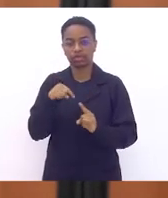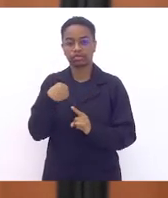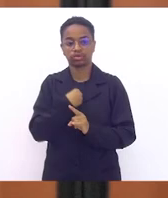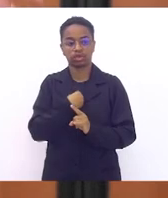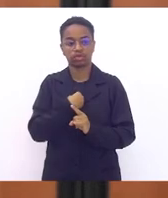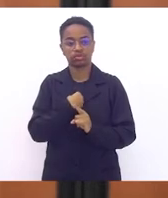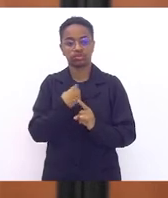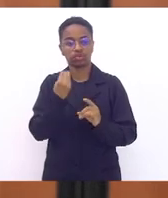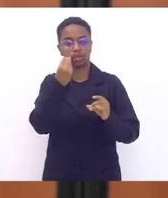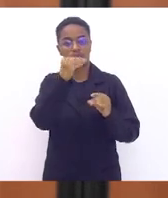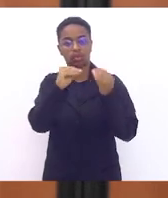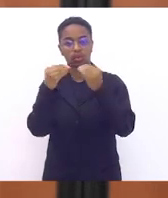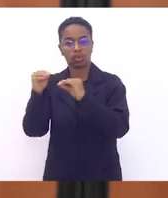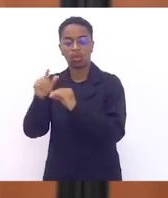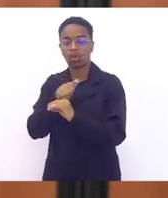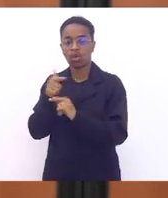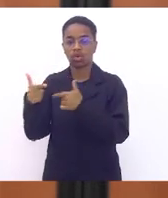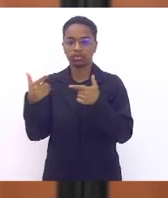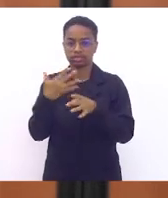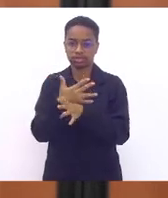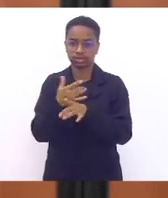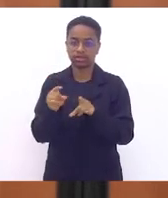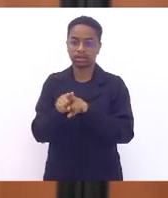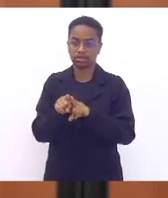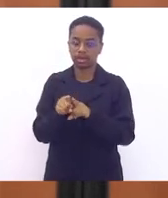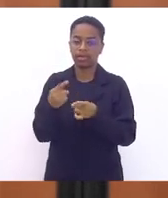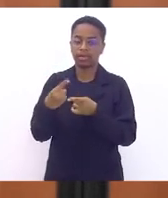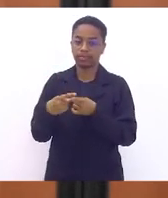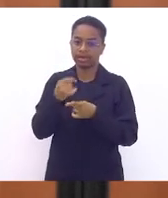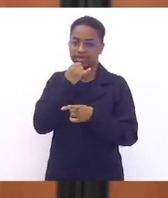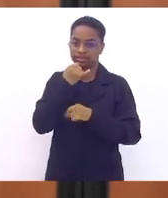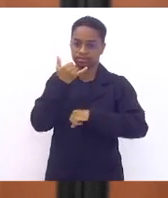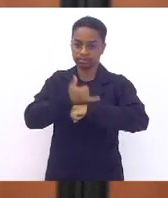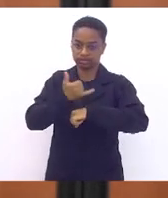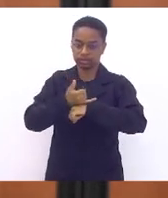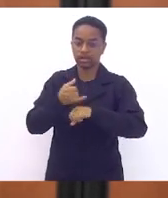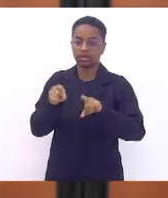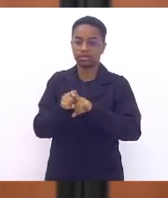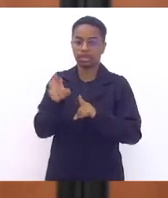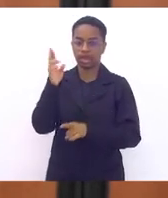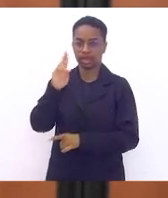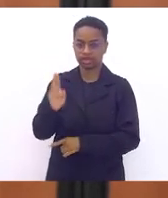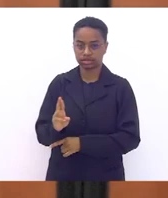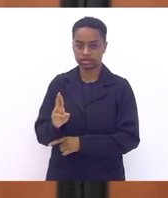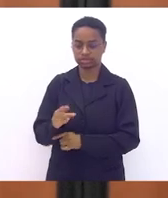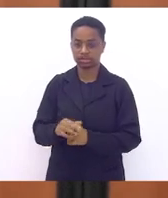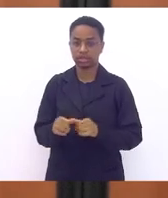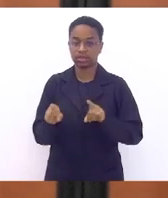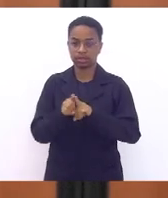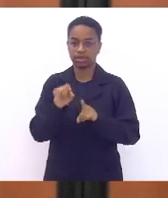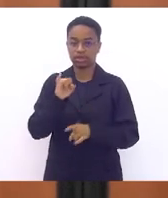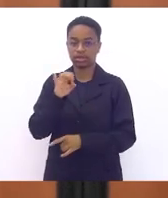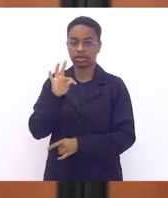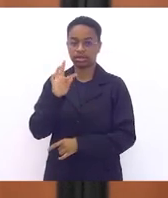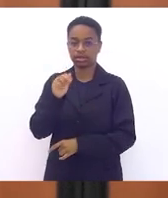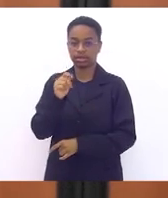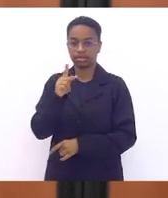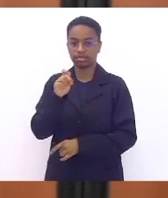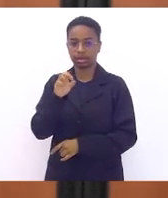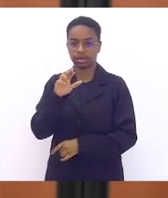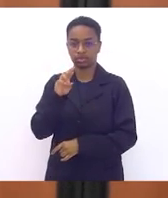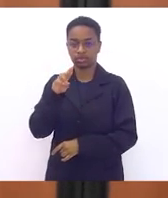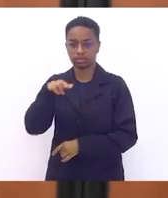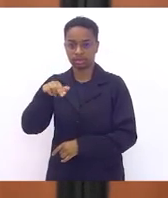por conta da presença do sistema prisional, que é Volta Redonda e Resende, né? Itaperuna. Pode passar.